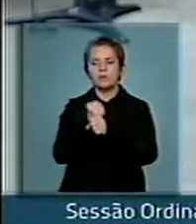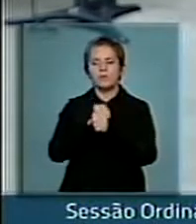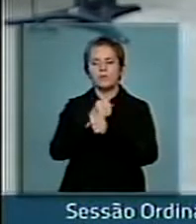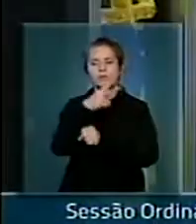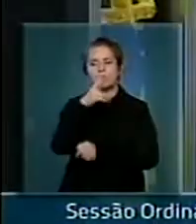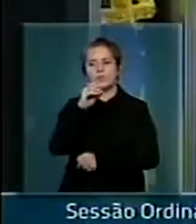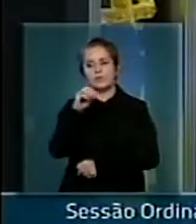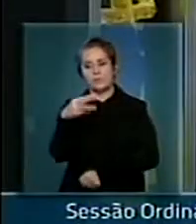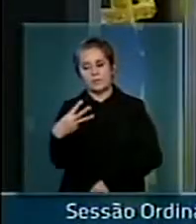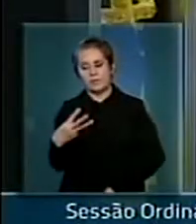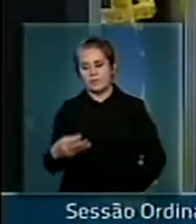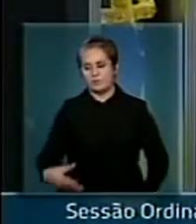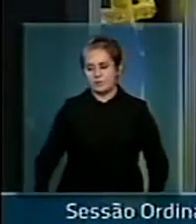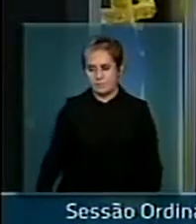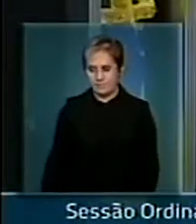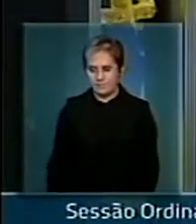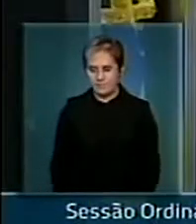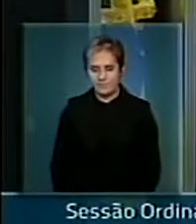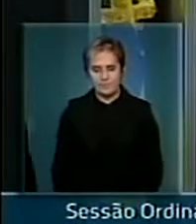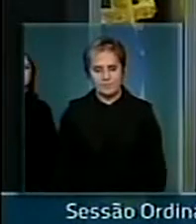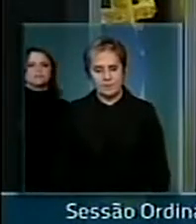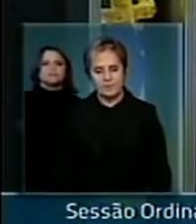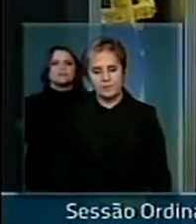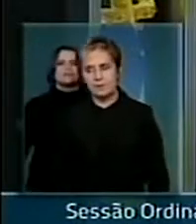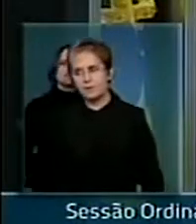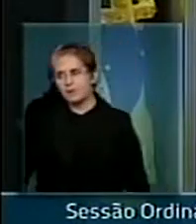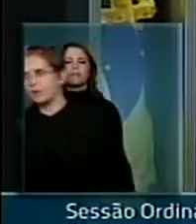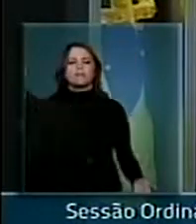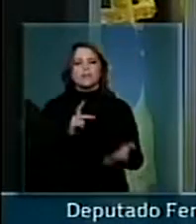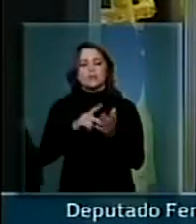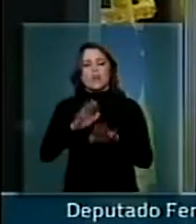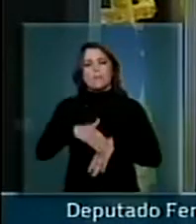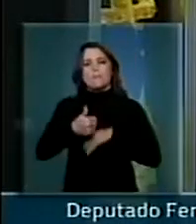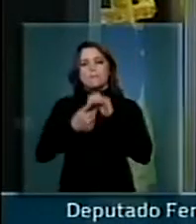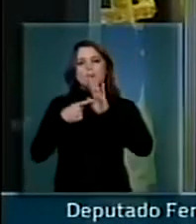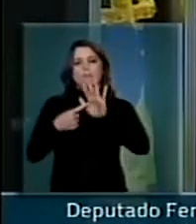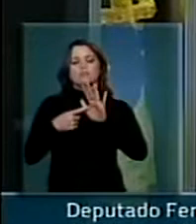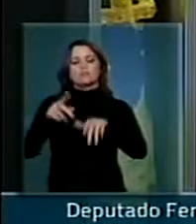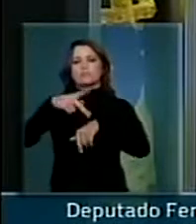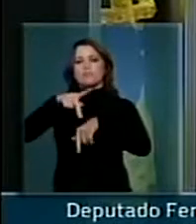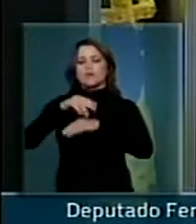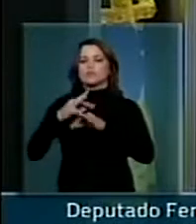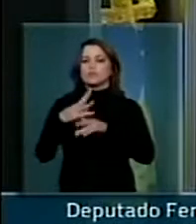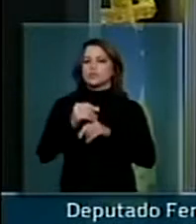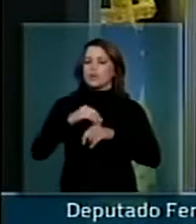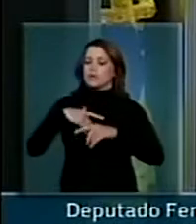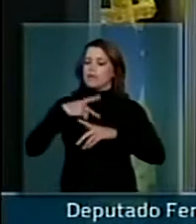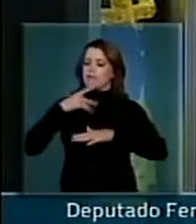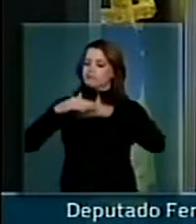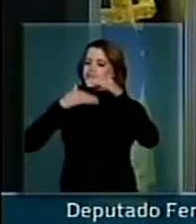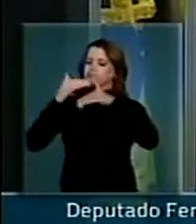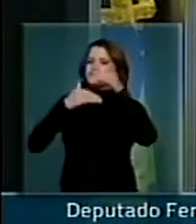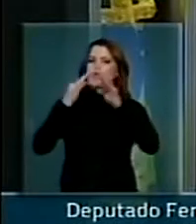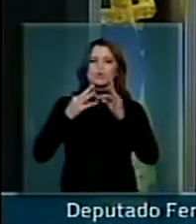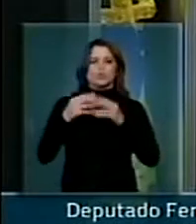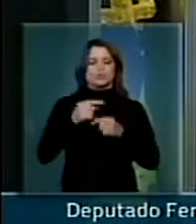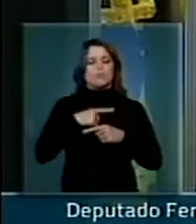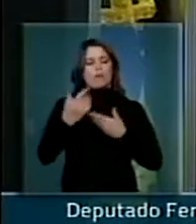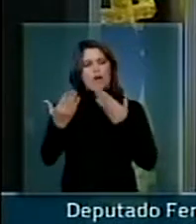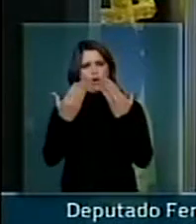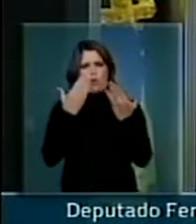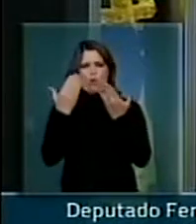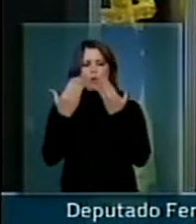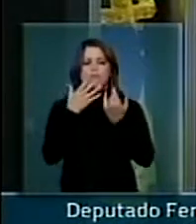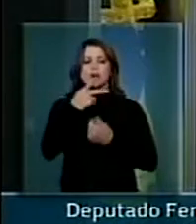2003. Este é, sem sombra de dúvida, o melhor indicador entre as nações consideradas emergentes. Para efeito de